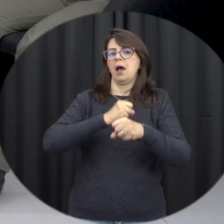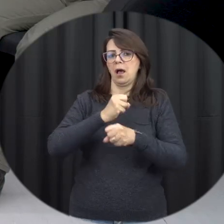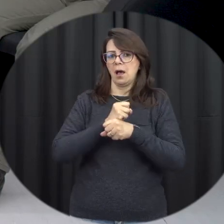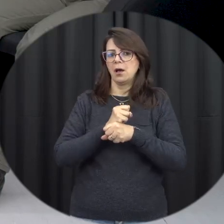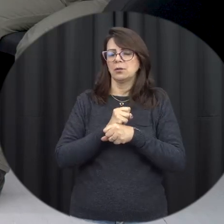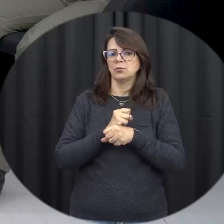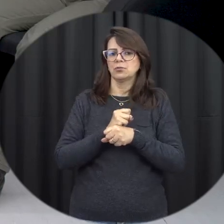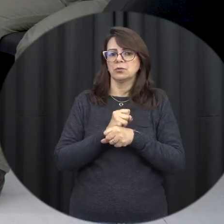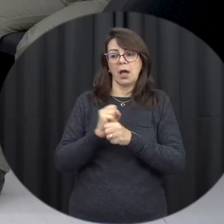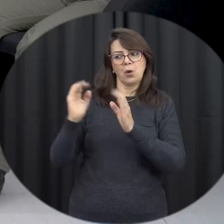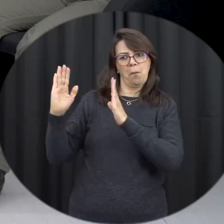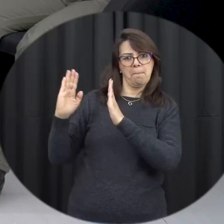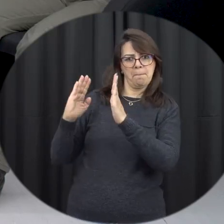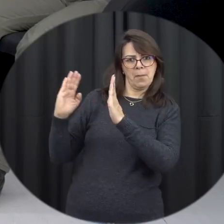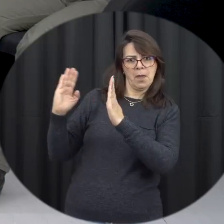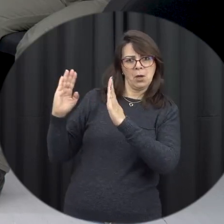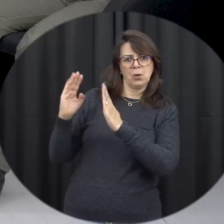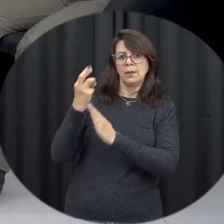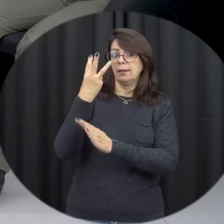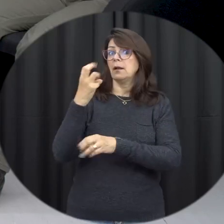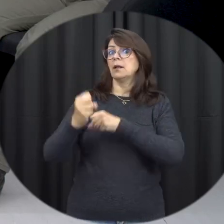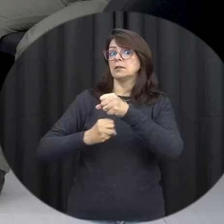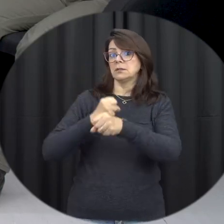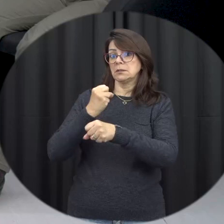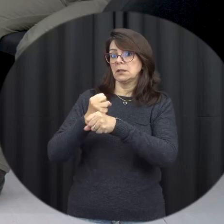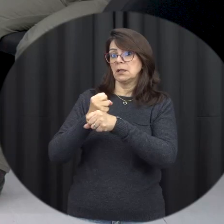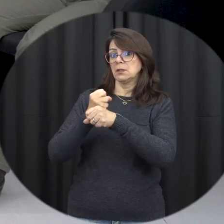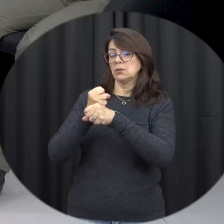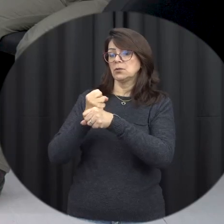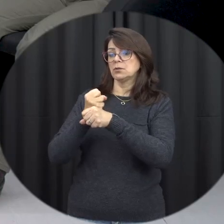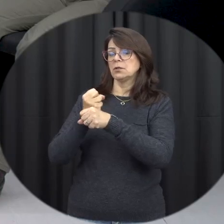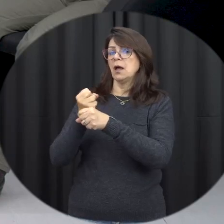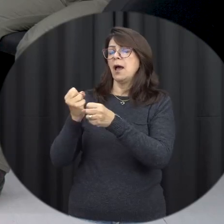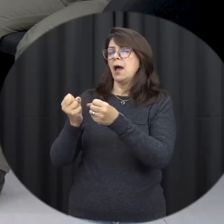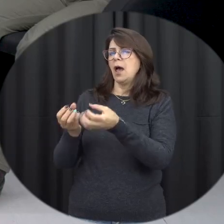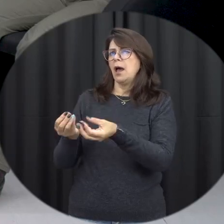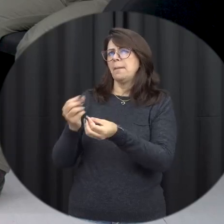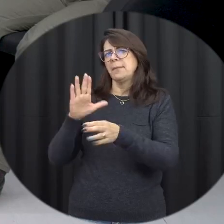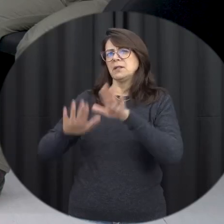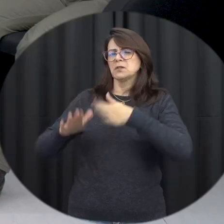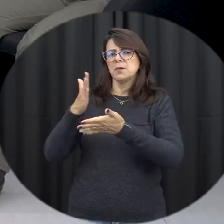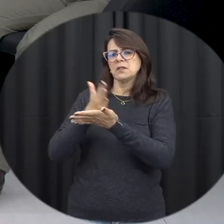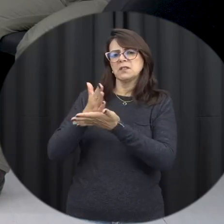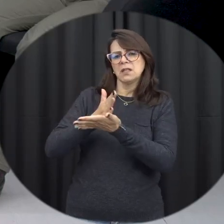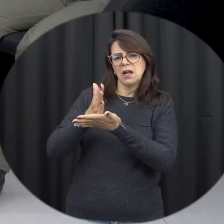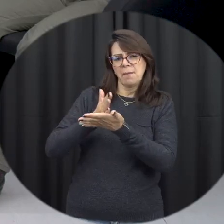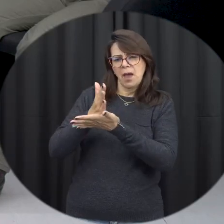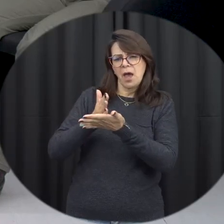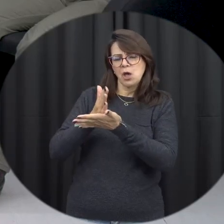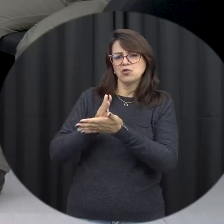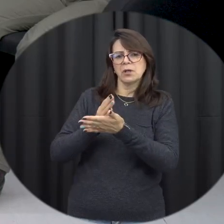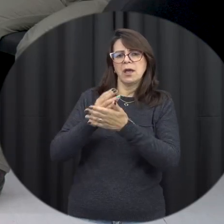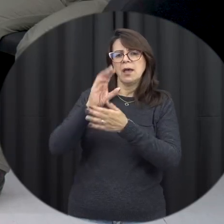5 anos, mas tinha um período de 3 anos que a gente ganhava um título intermédio que era de